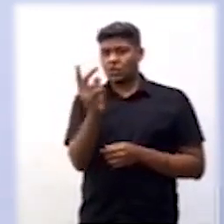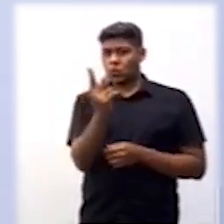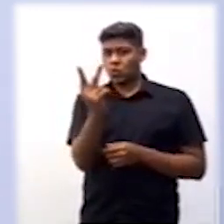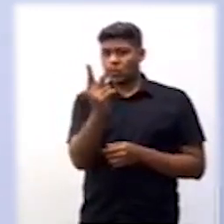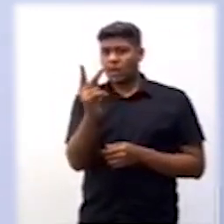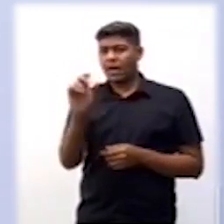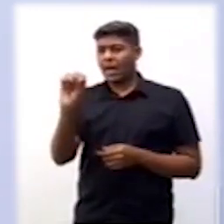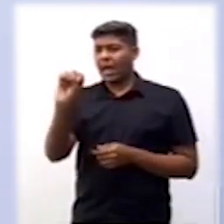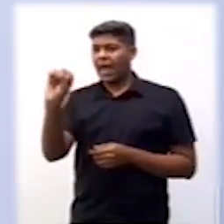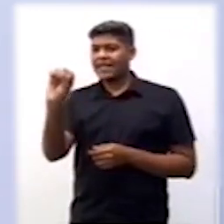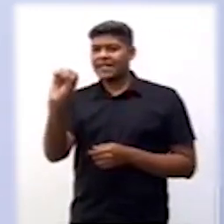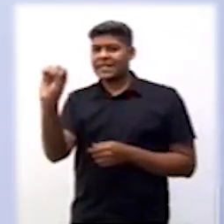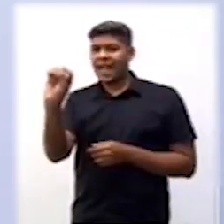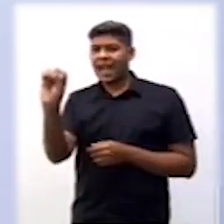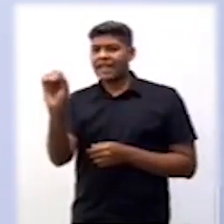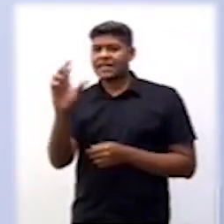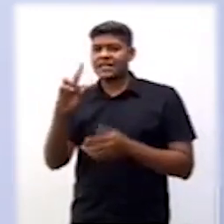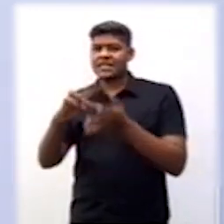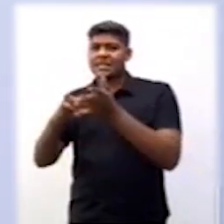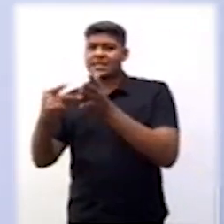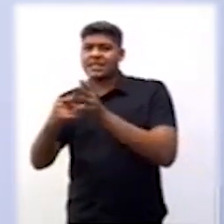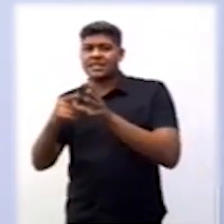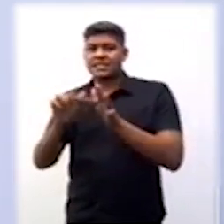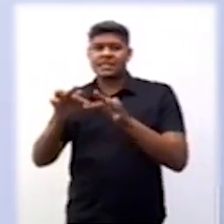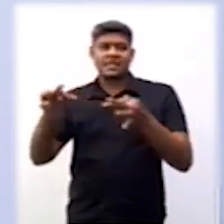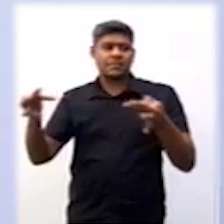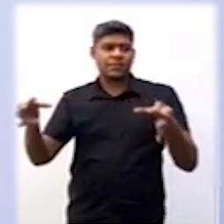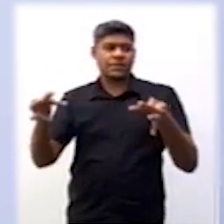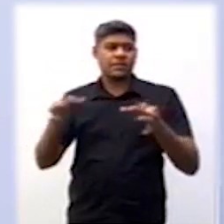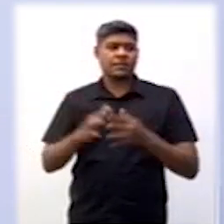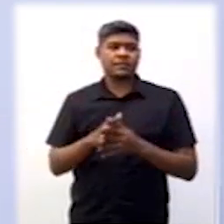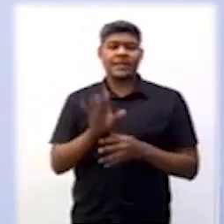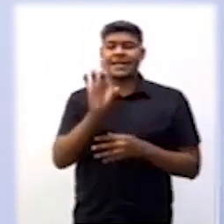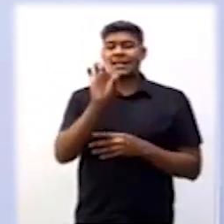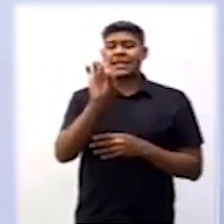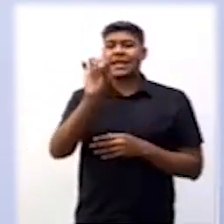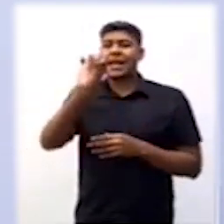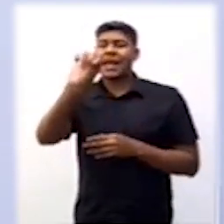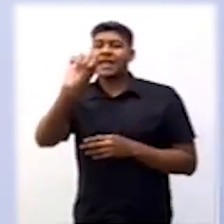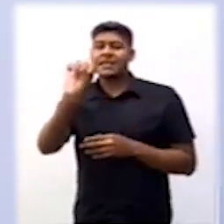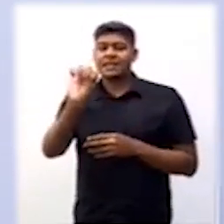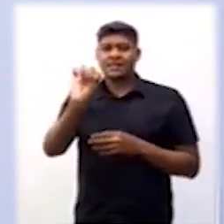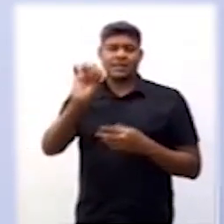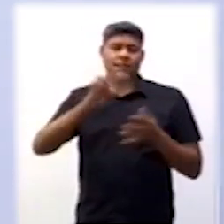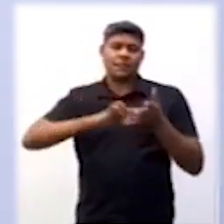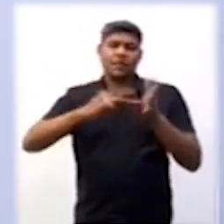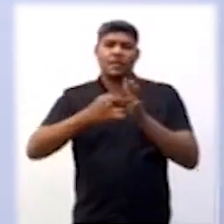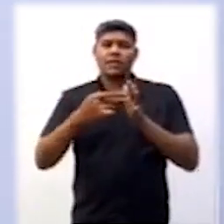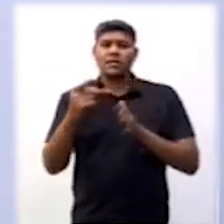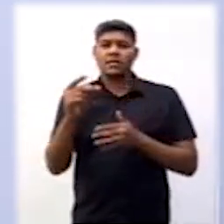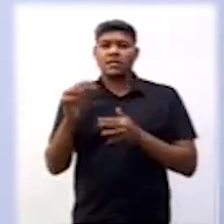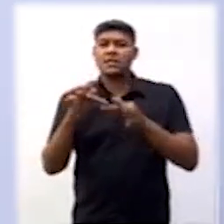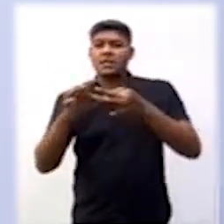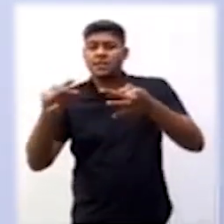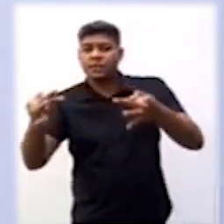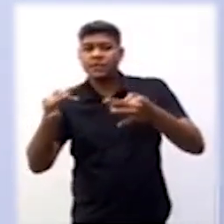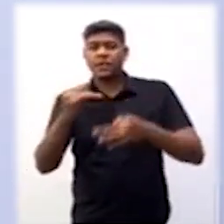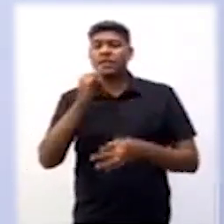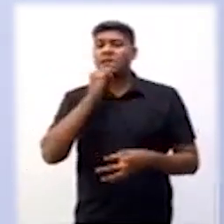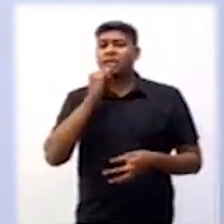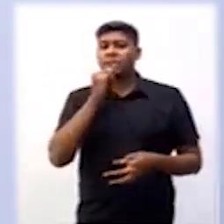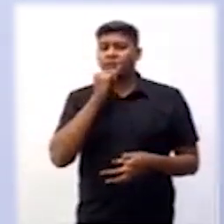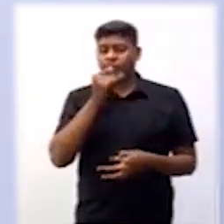simples. Então, existe DNA que a gente chama de DS, que é o DNA de cadeia dupla, que é o grande exemplo para